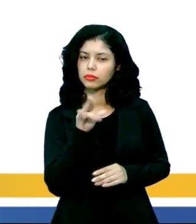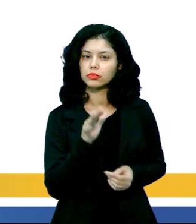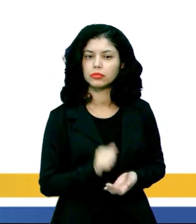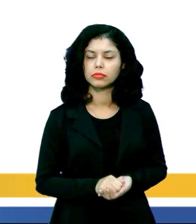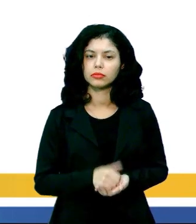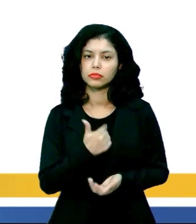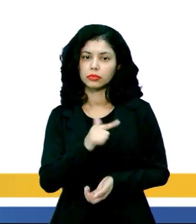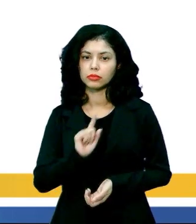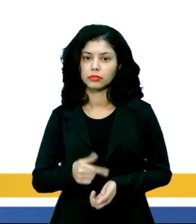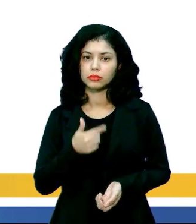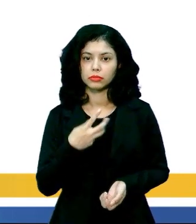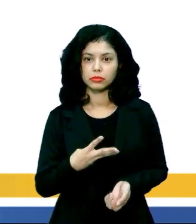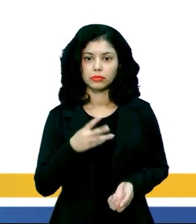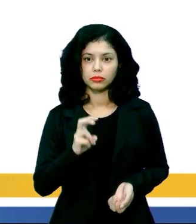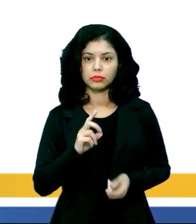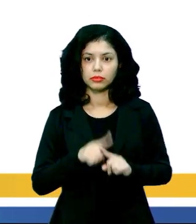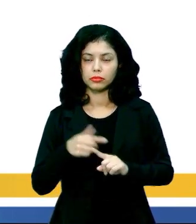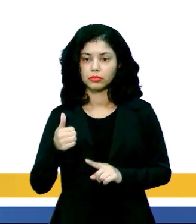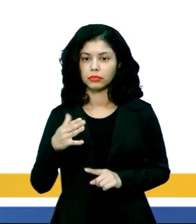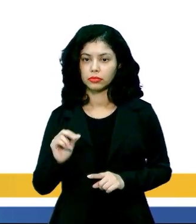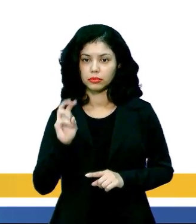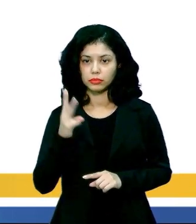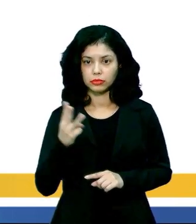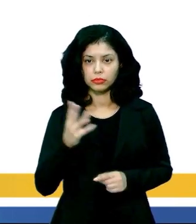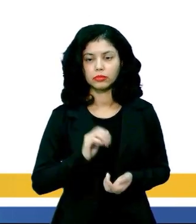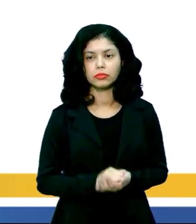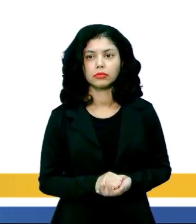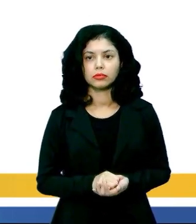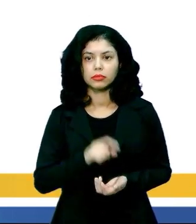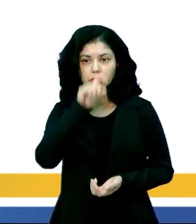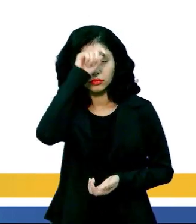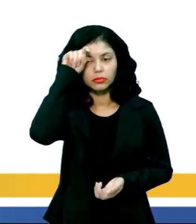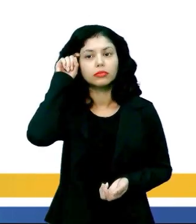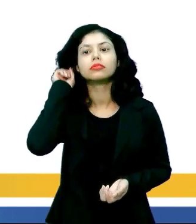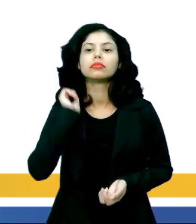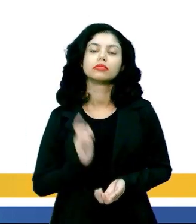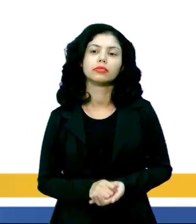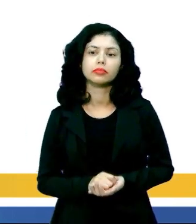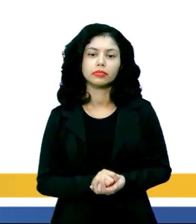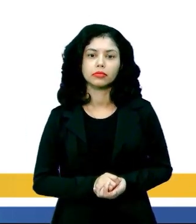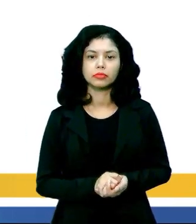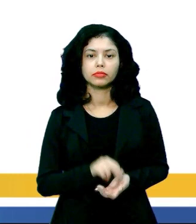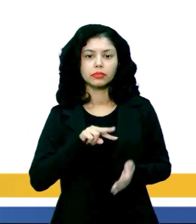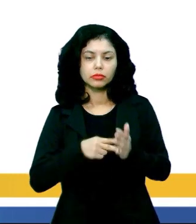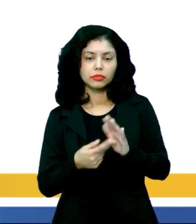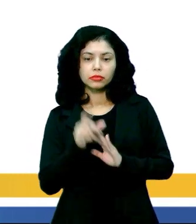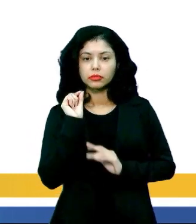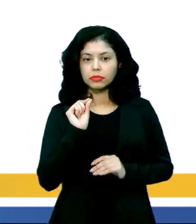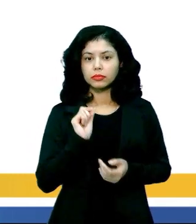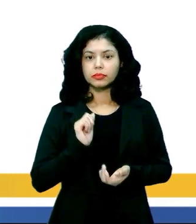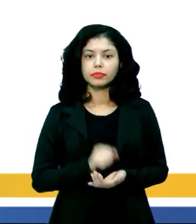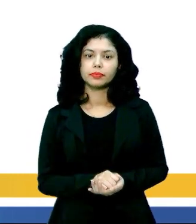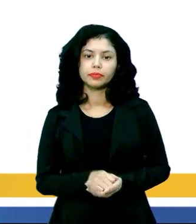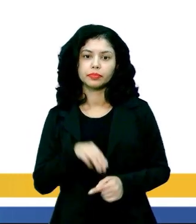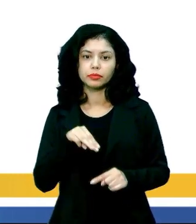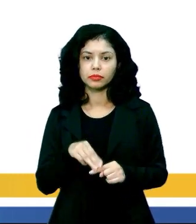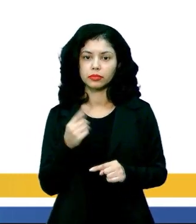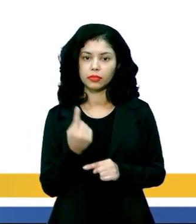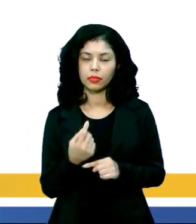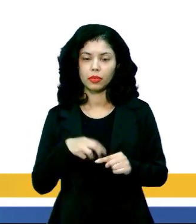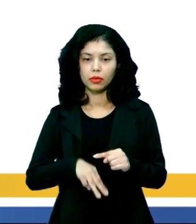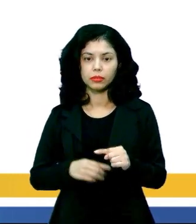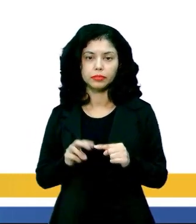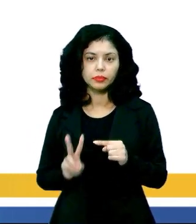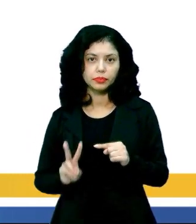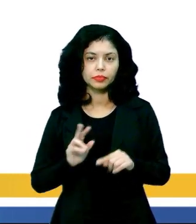É 2,45 vezes 10 elevado a menos 3 gramas por litro. Então, significa dizer que essa massa em gramas ela